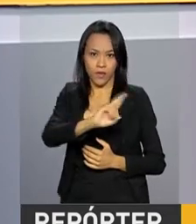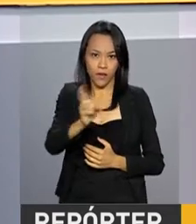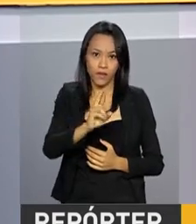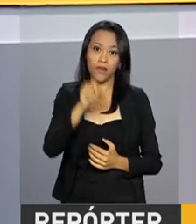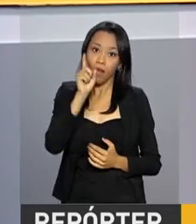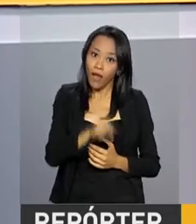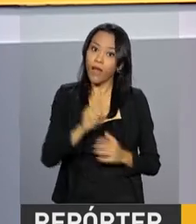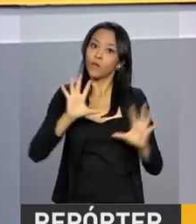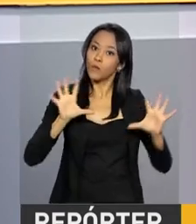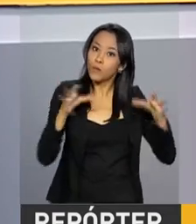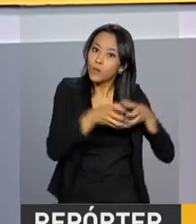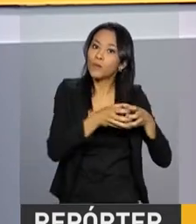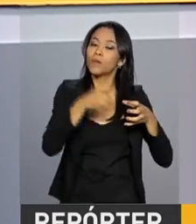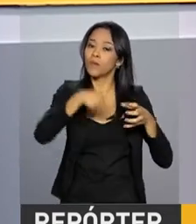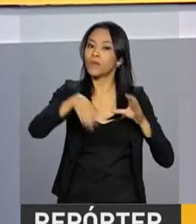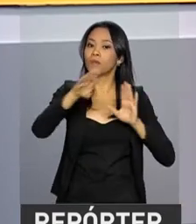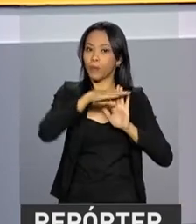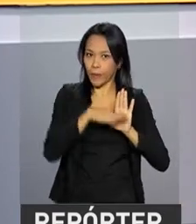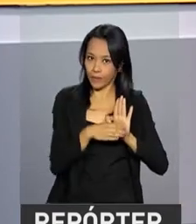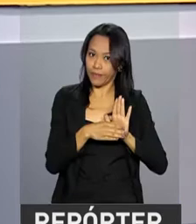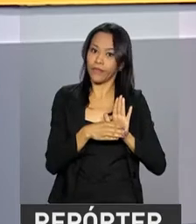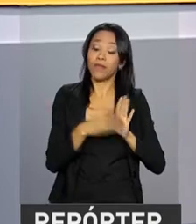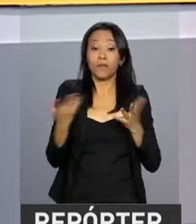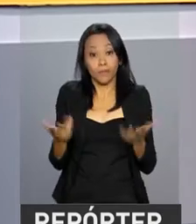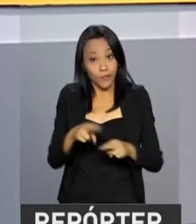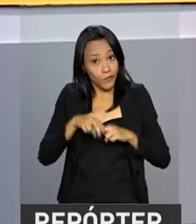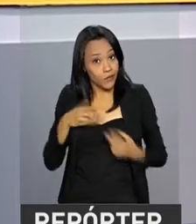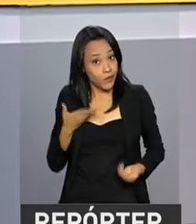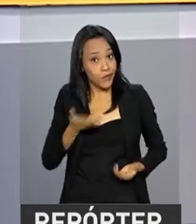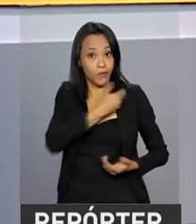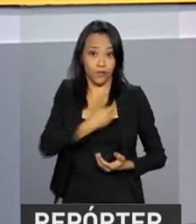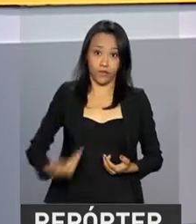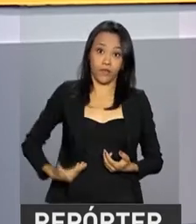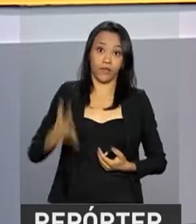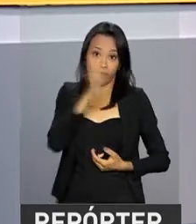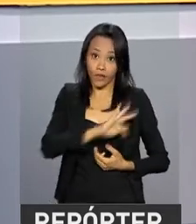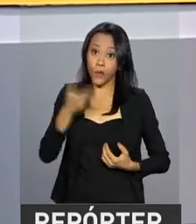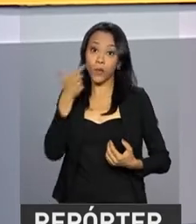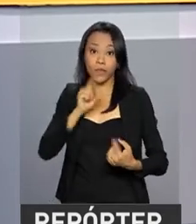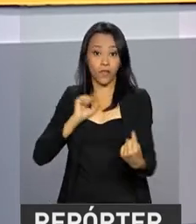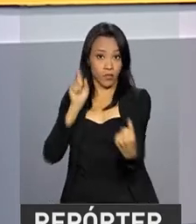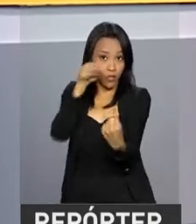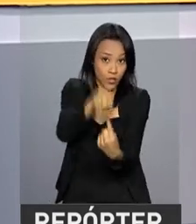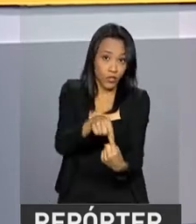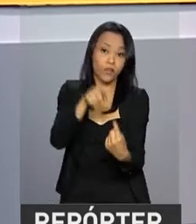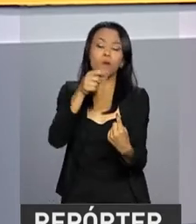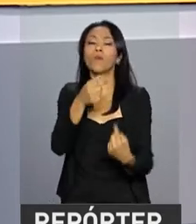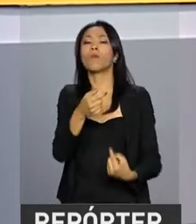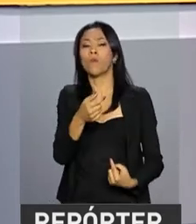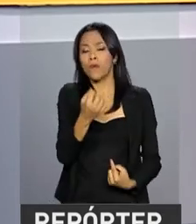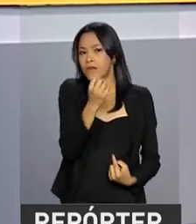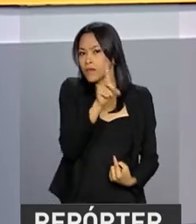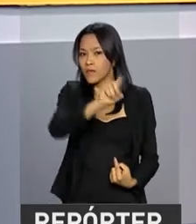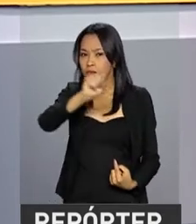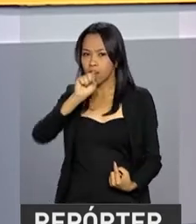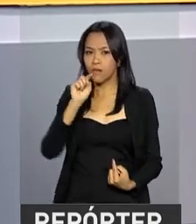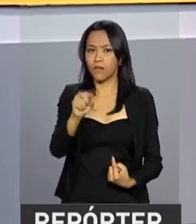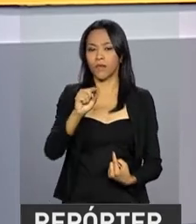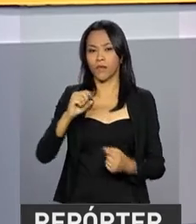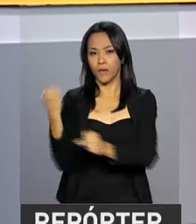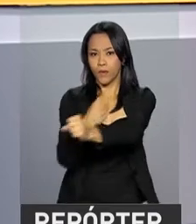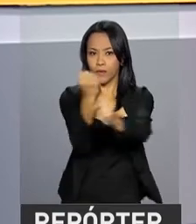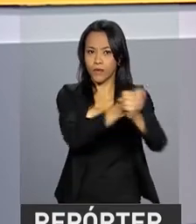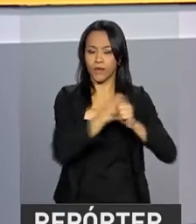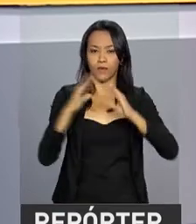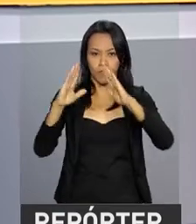unidades habitacionais do programa. Com isso, o governo federal atinge a meta para este ano, estimada em 100 mil moradias com autorização